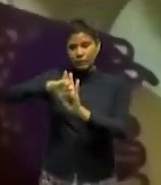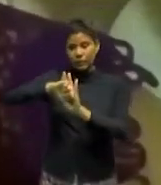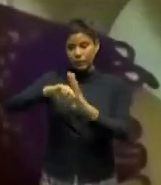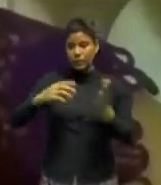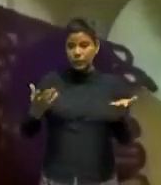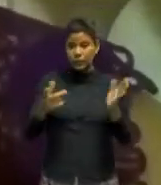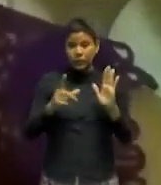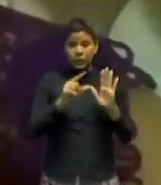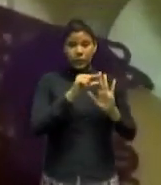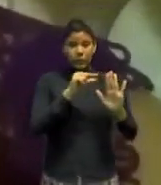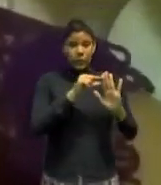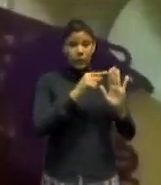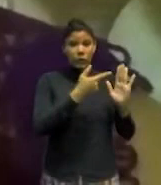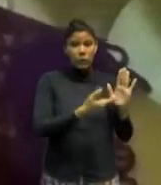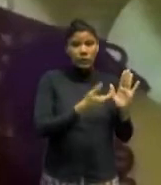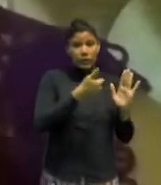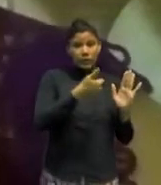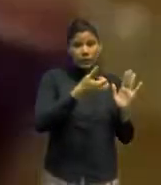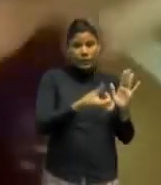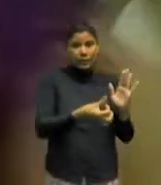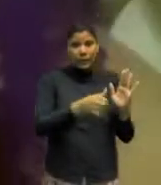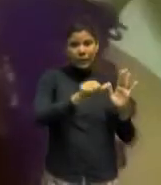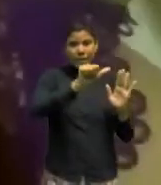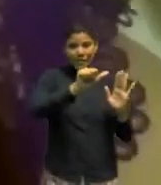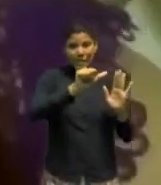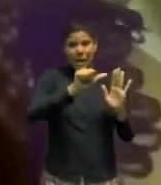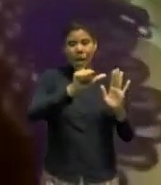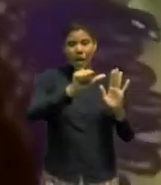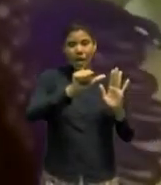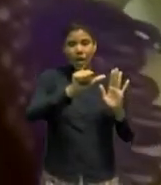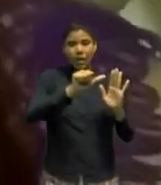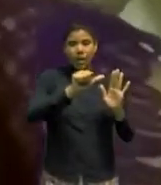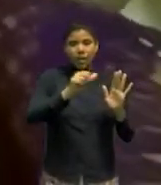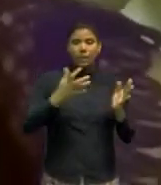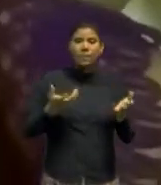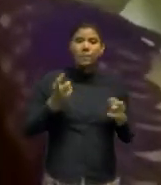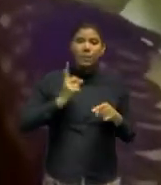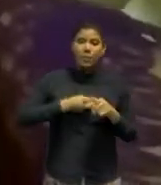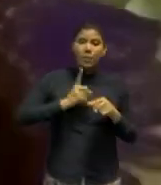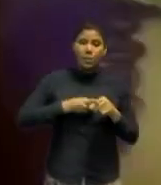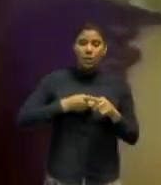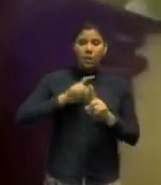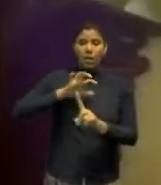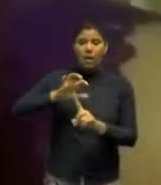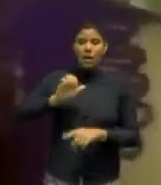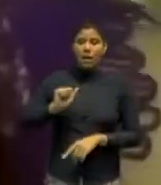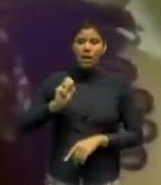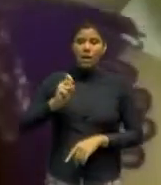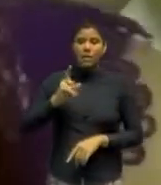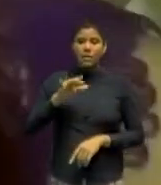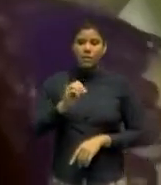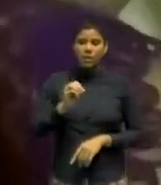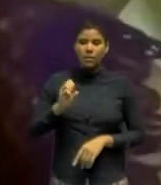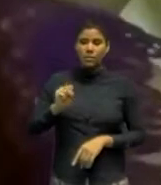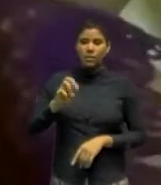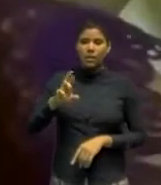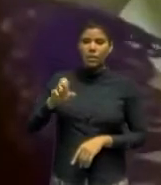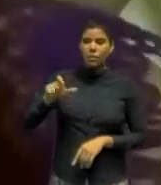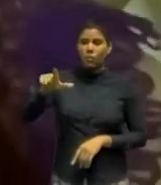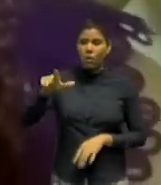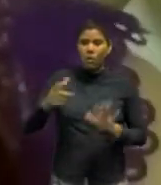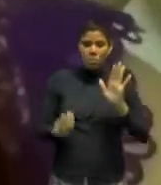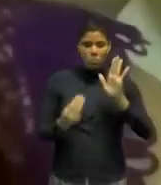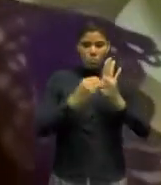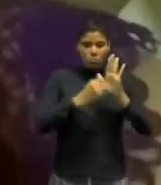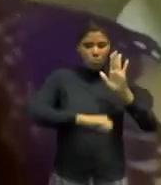artigo 216-A do Código Penal. Porque quando o assédio sexual foi imputado como crime,